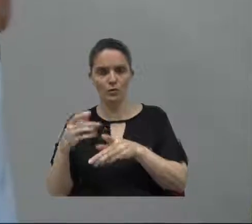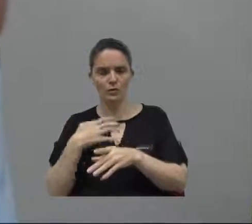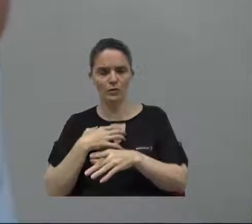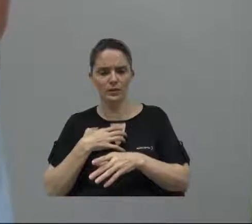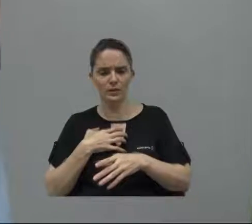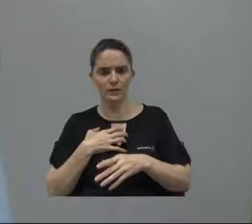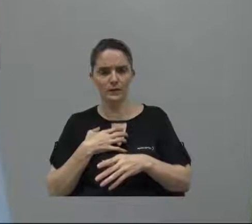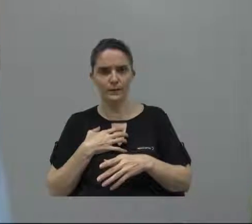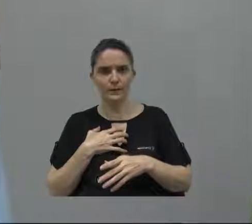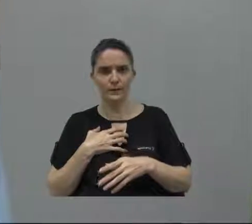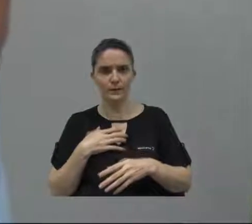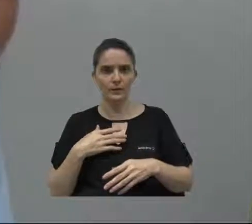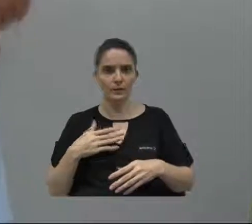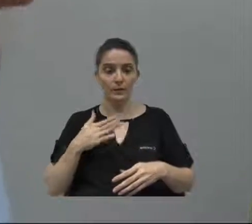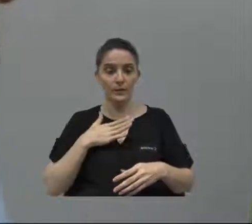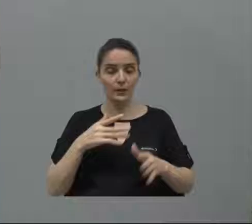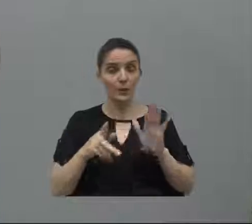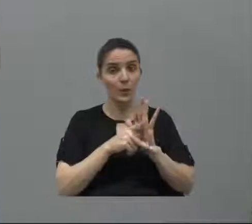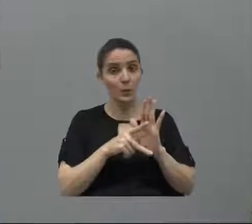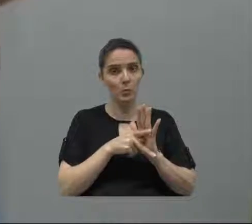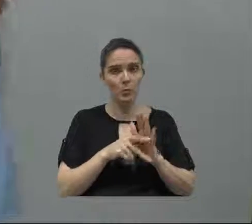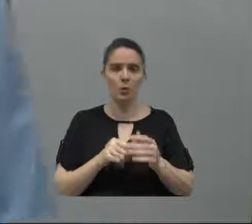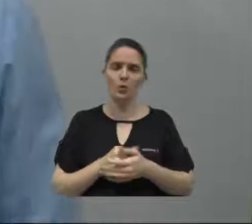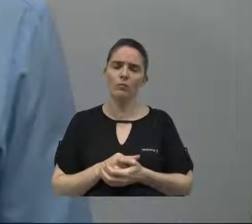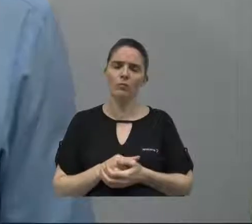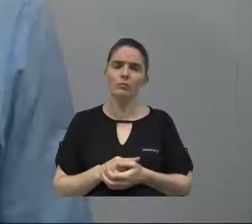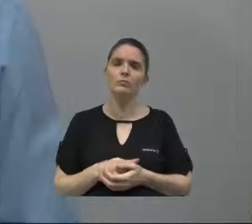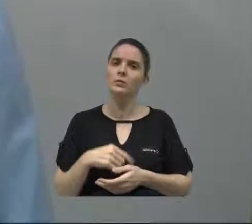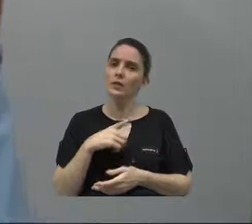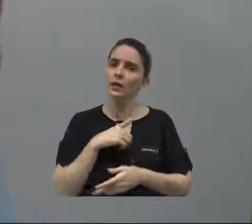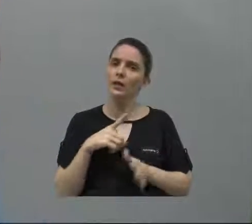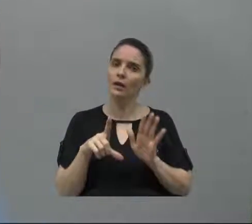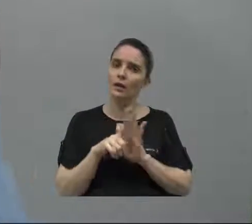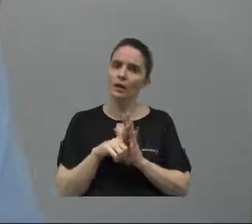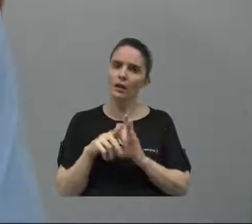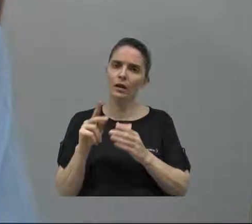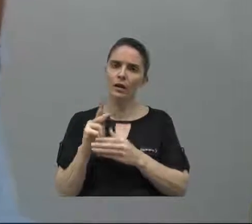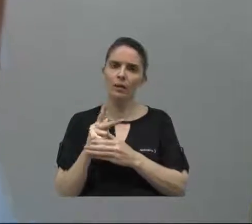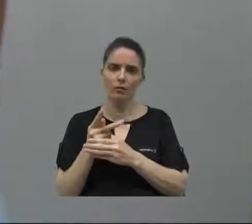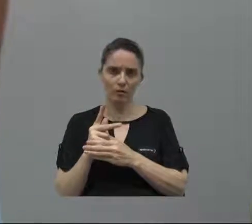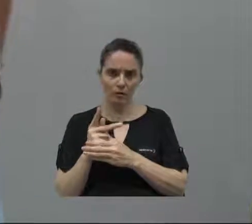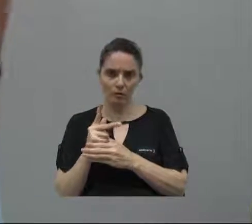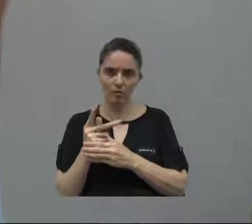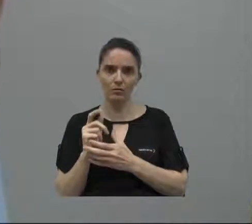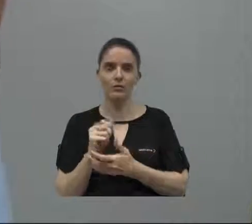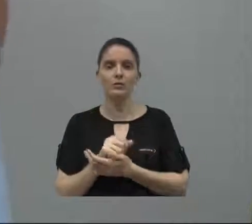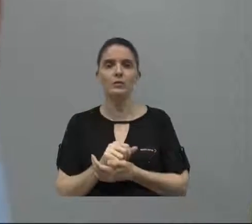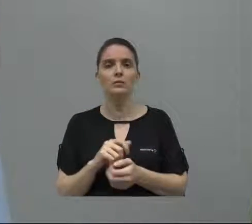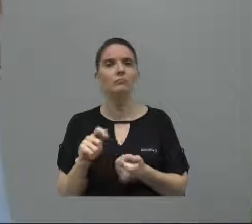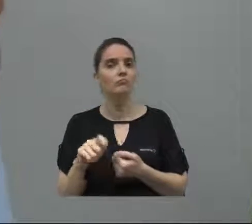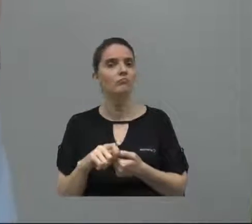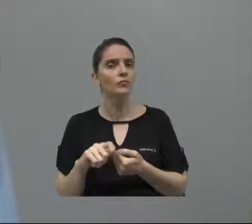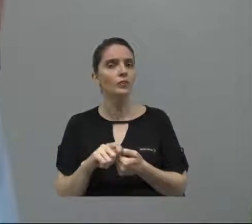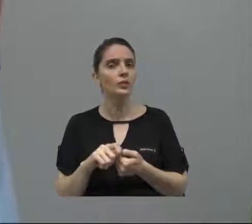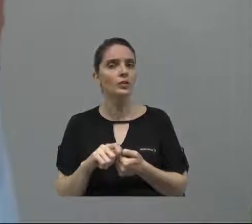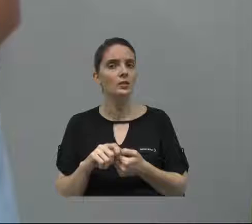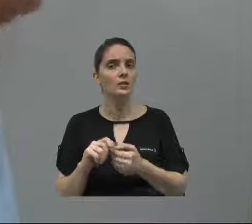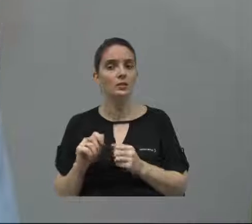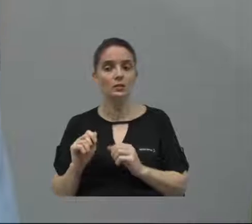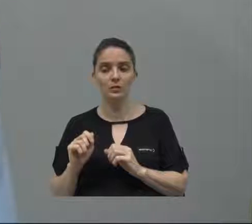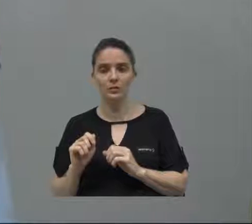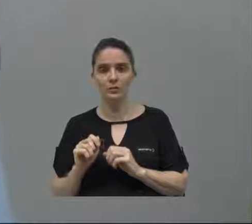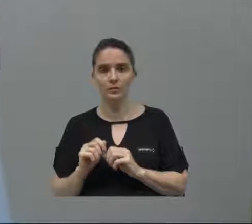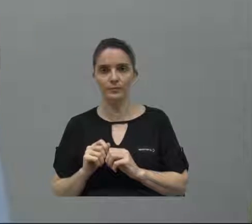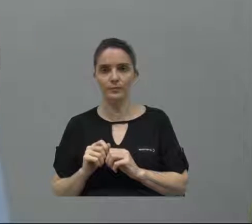fizemos até leis aqui, se não me engano, até alguma coisa do Helder do Tacos, do vereador, para que a comunidade pertença, tome